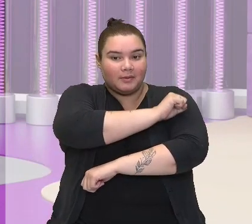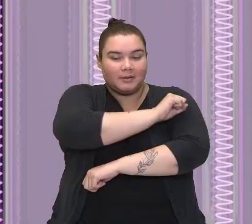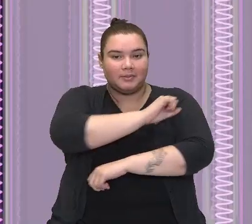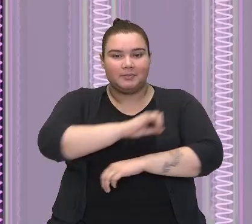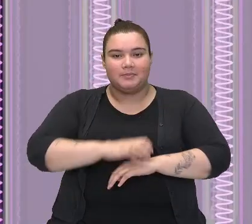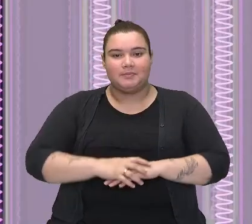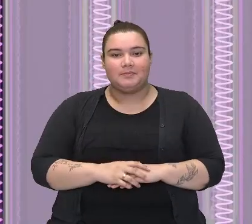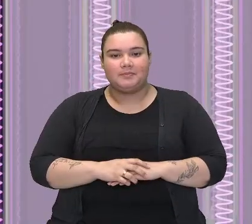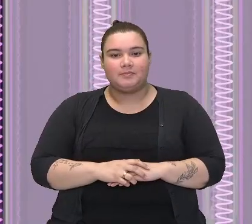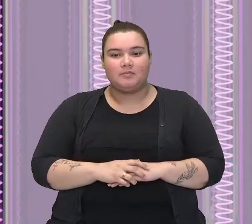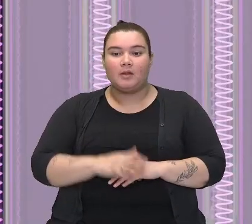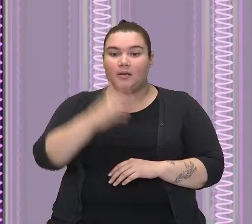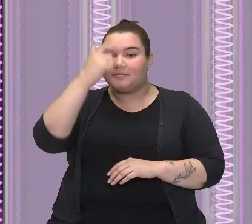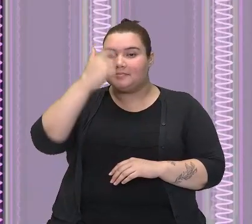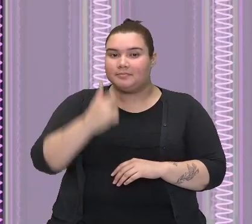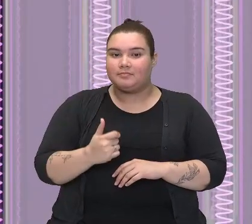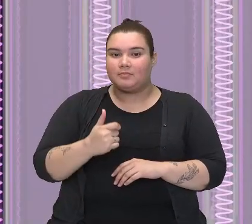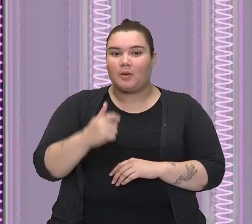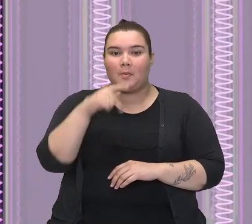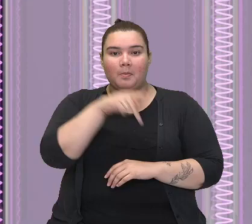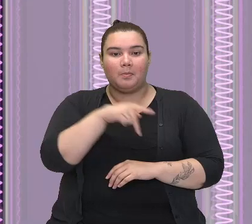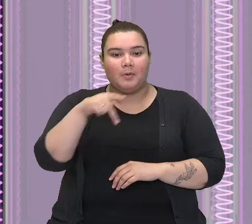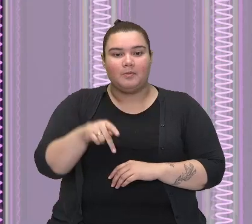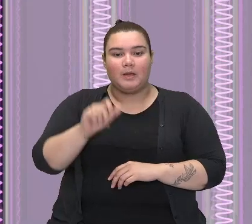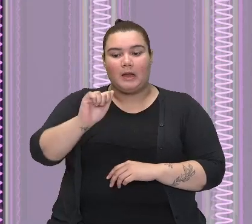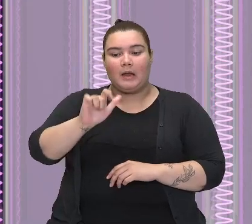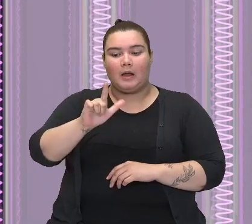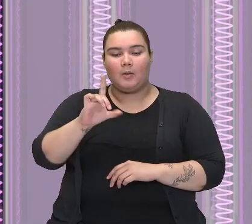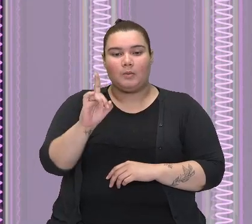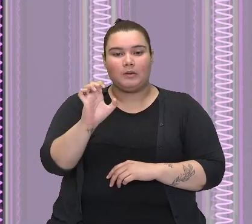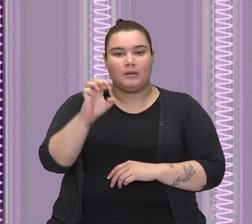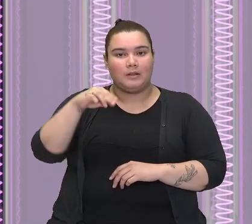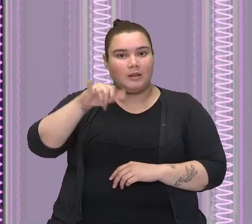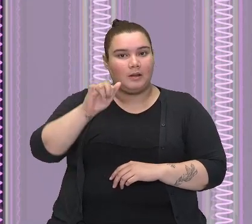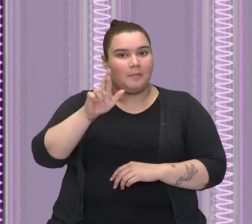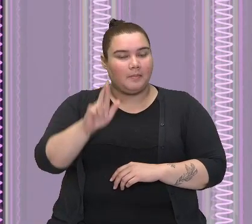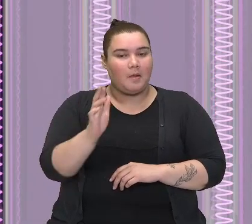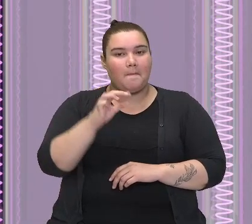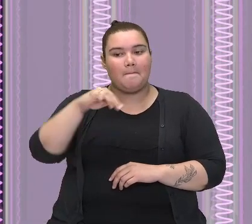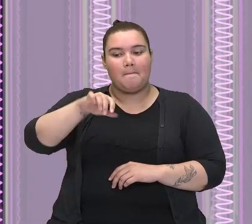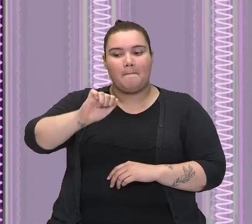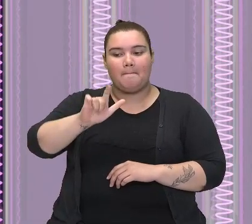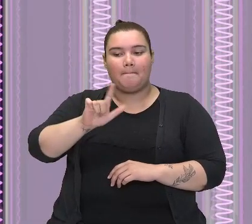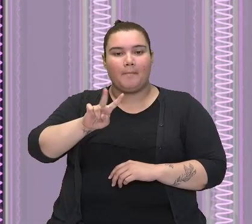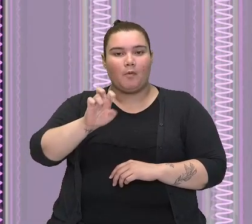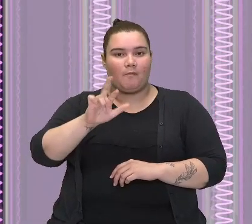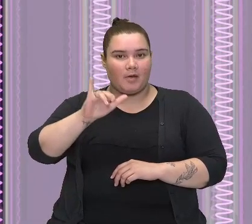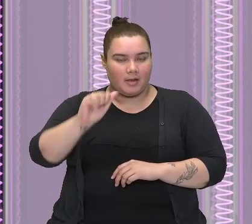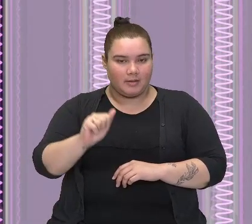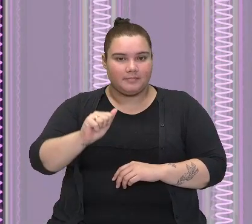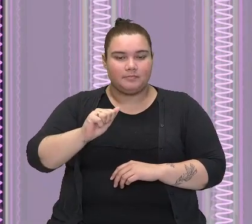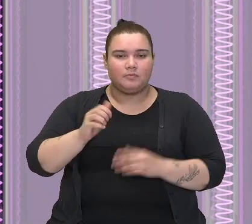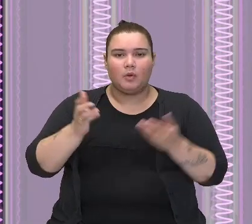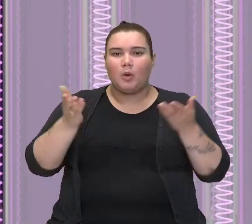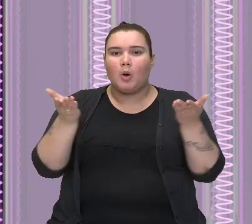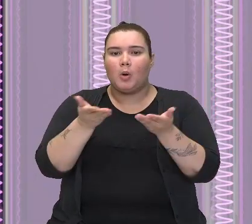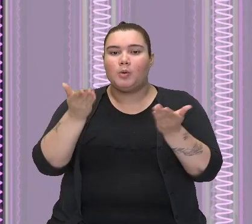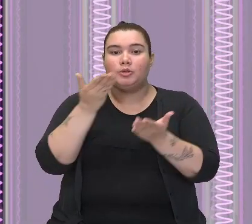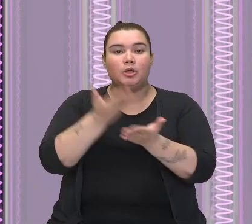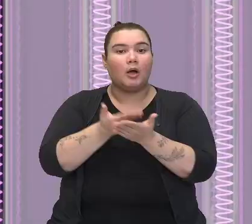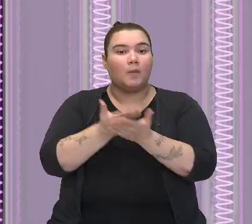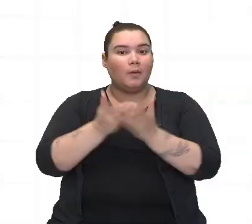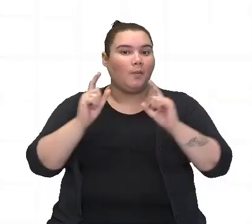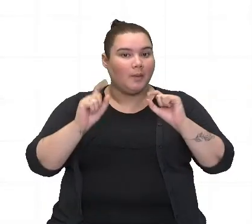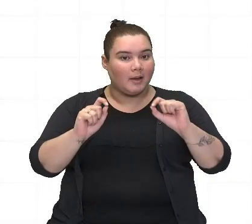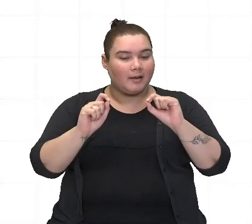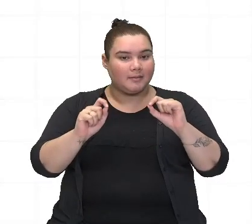2. Eu sou o professor Aldemir Malveira e para a nossa aula nós